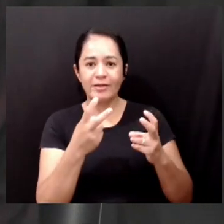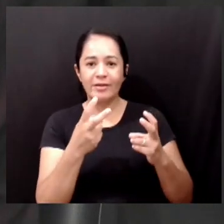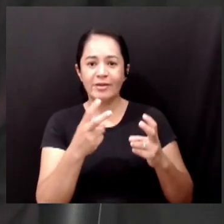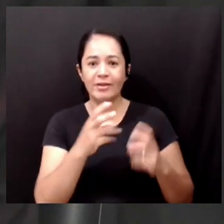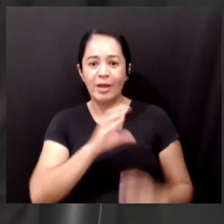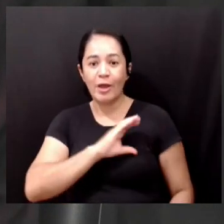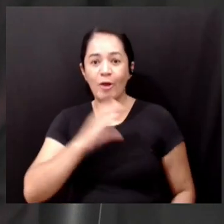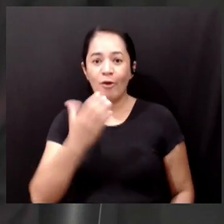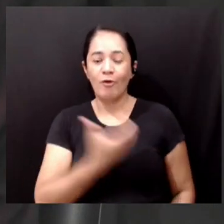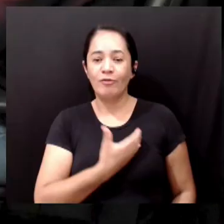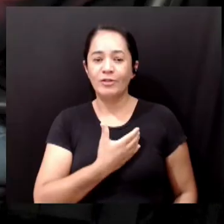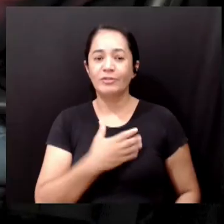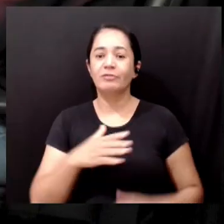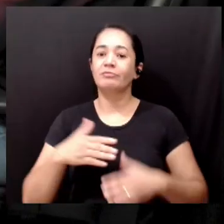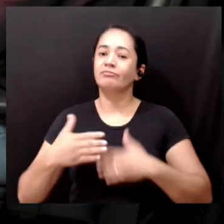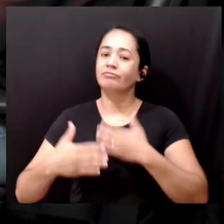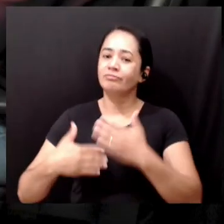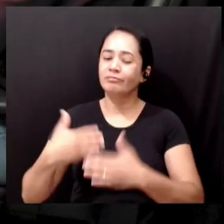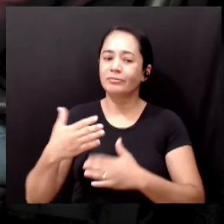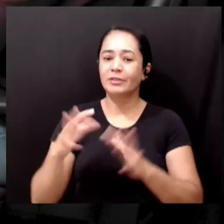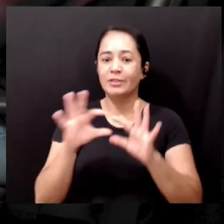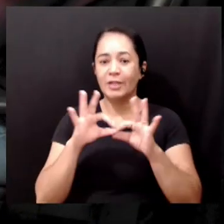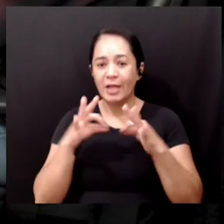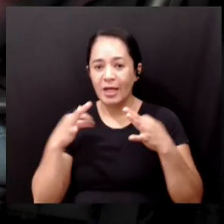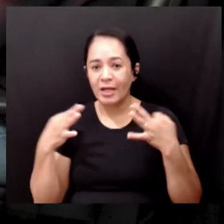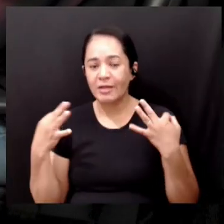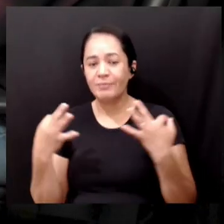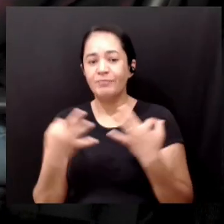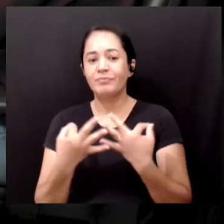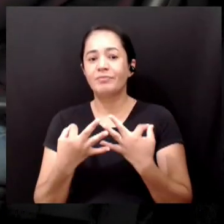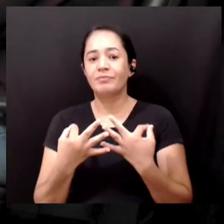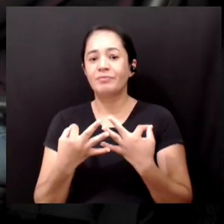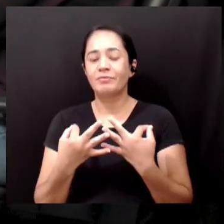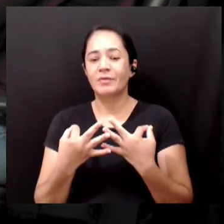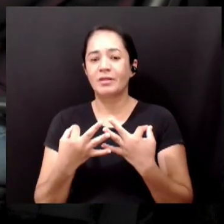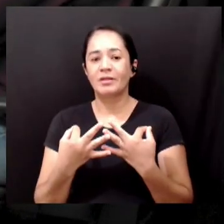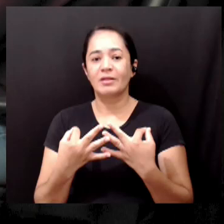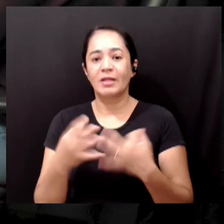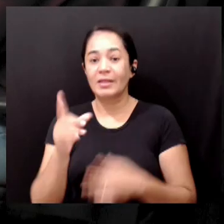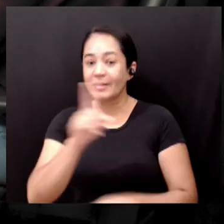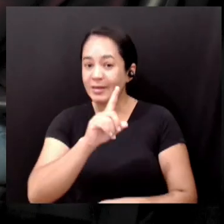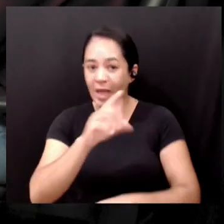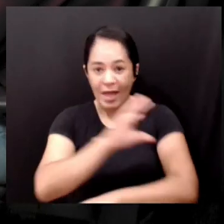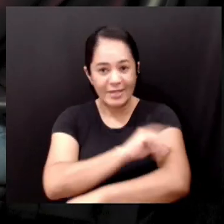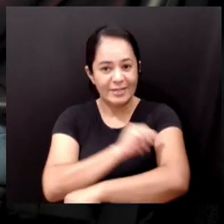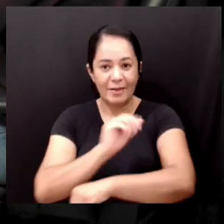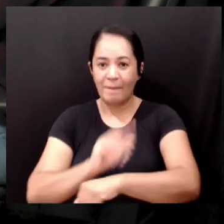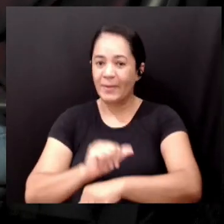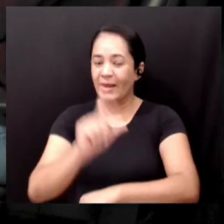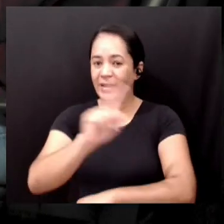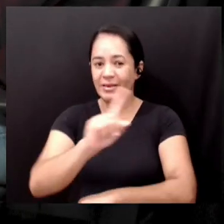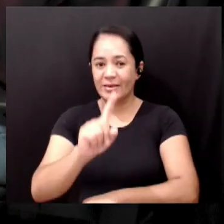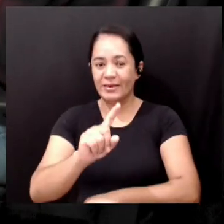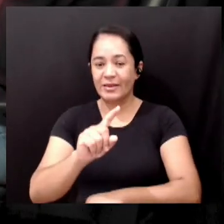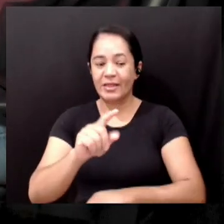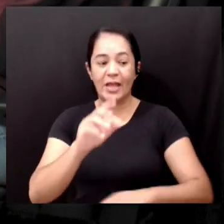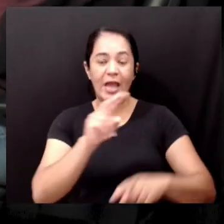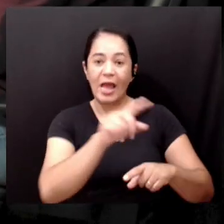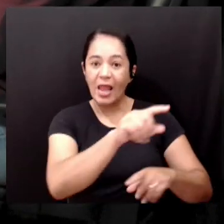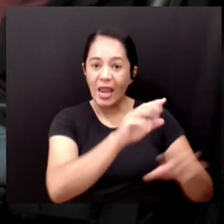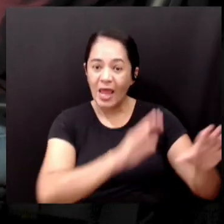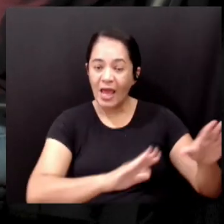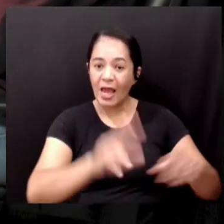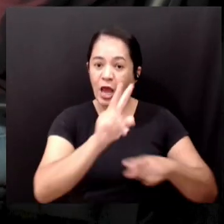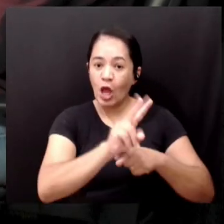o Cristo Te Ama é uma ONG da Assembleia, é não, isso? não é a da Ah, Assembleia. não era ainda da Não, ela Assembleia. cuida Tá, de dependentes químicos. tá. Então, ali onde minha